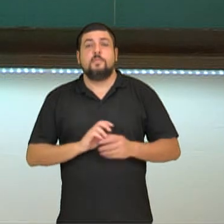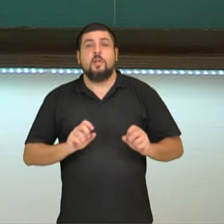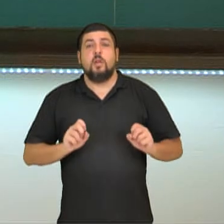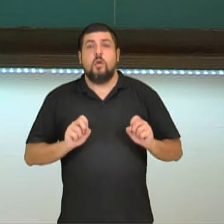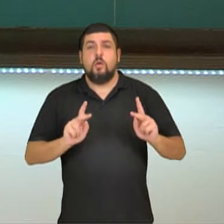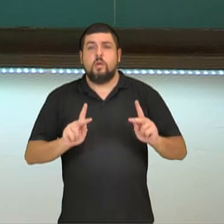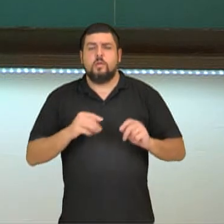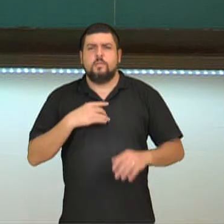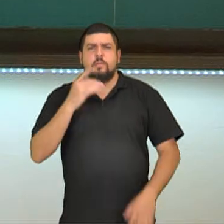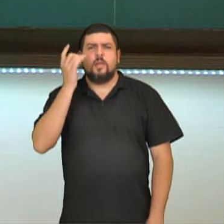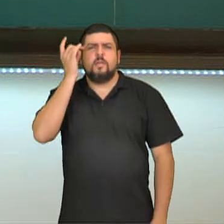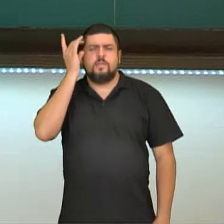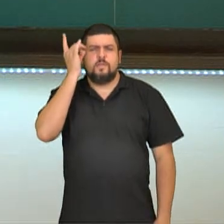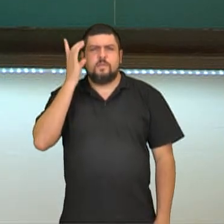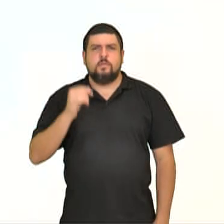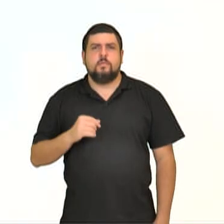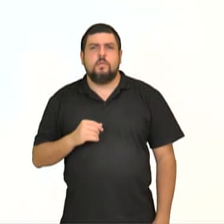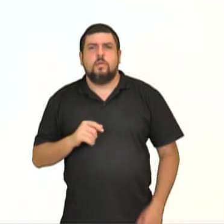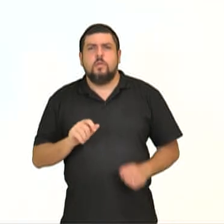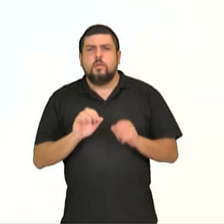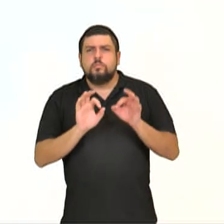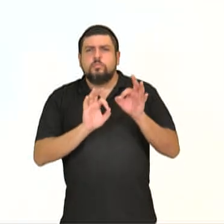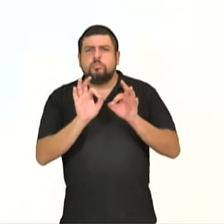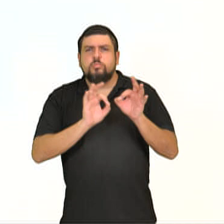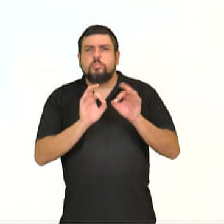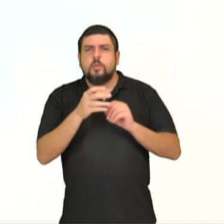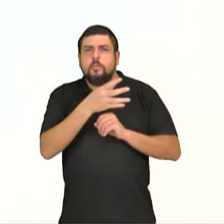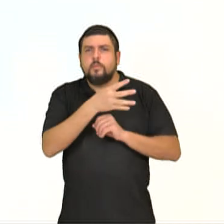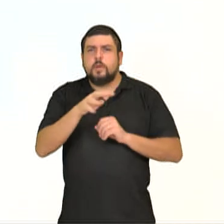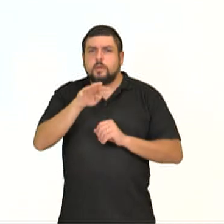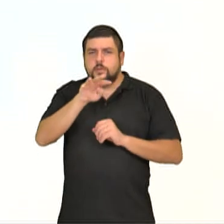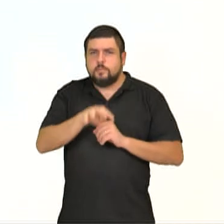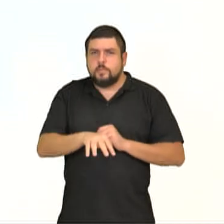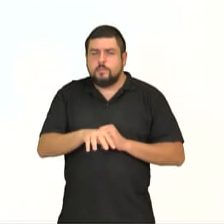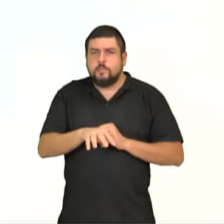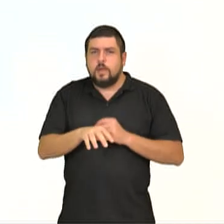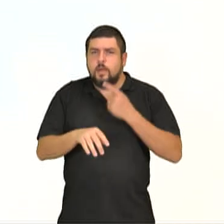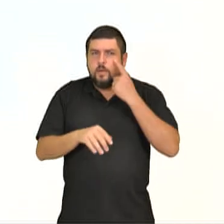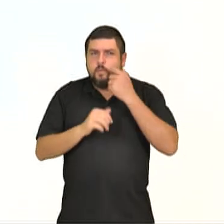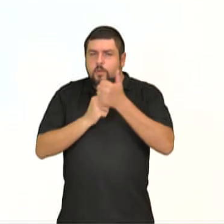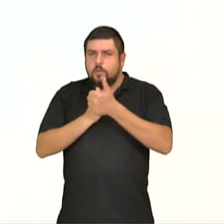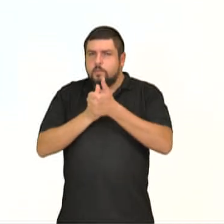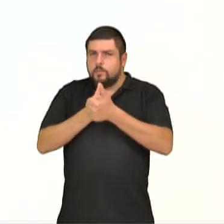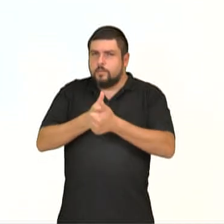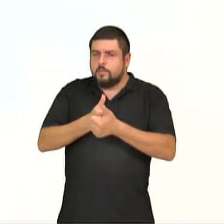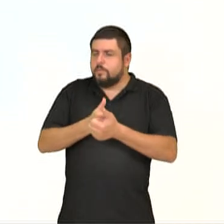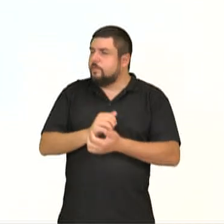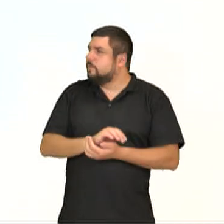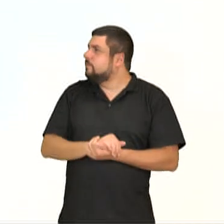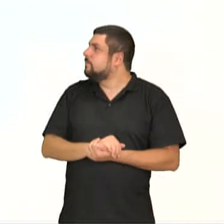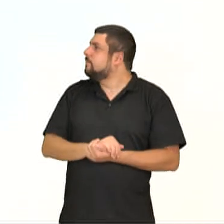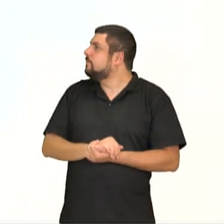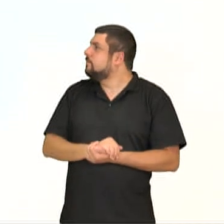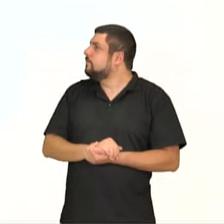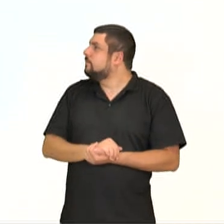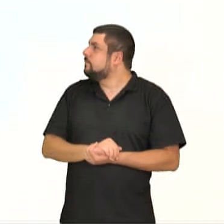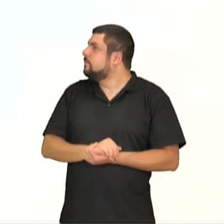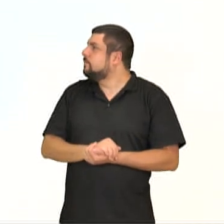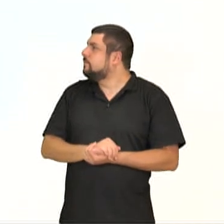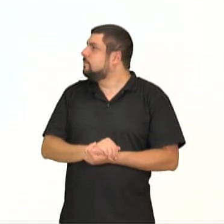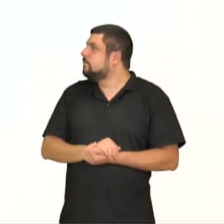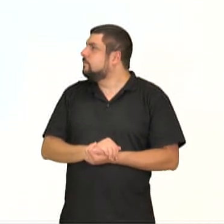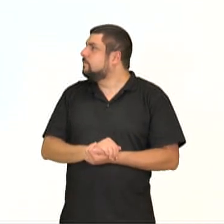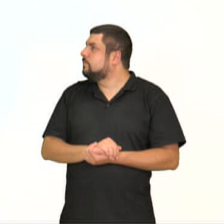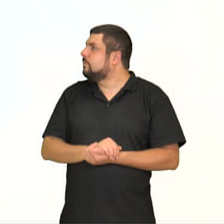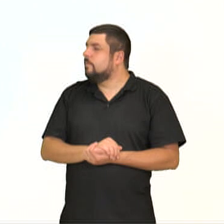Ok, é super fácil, gente. Monta a tabelinha, carga inicial, corpo A, 4, corpo B, menos 8, corpo C, 0. Primeiro